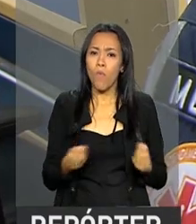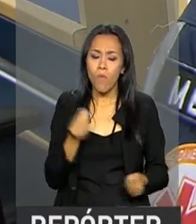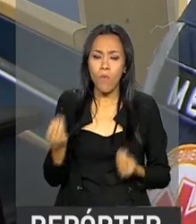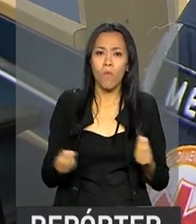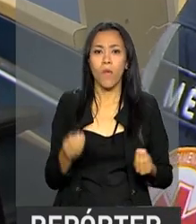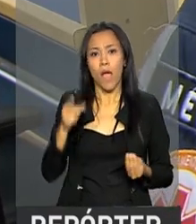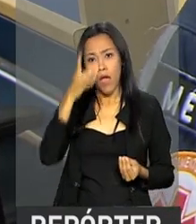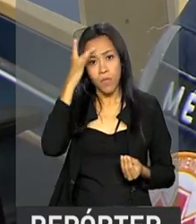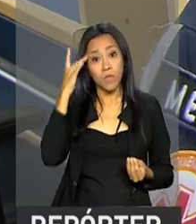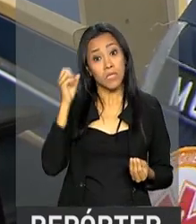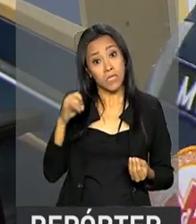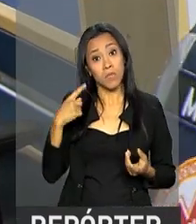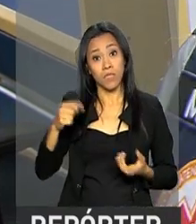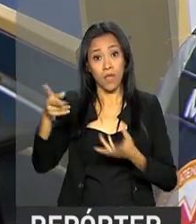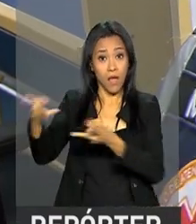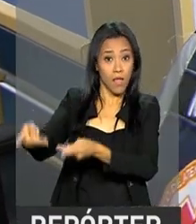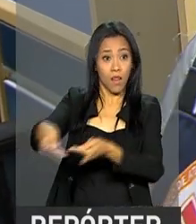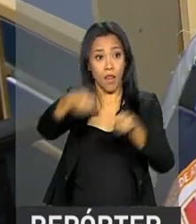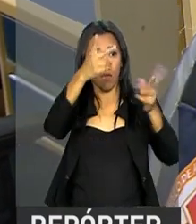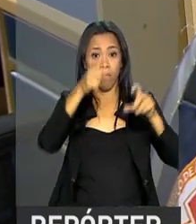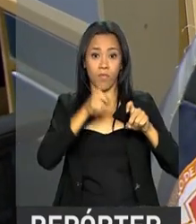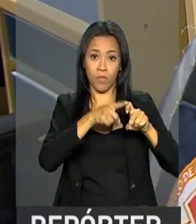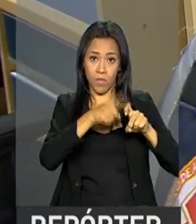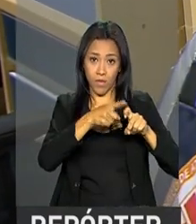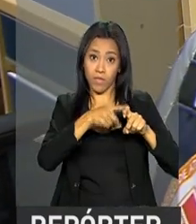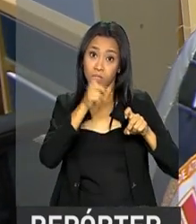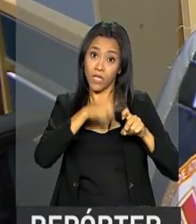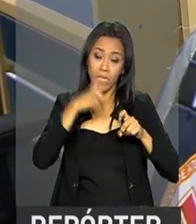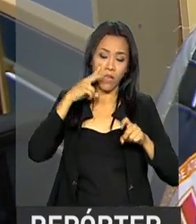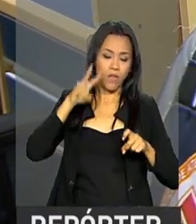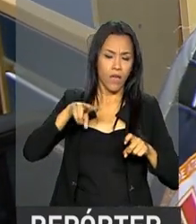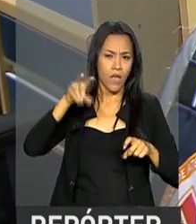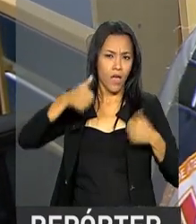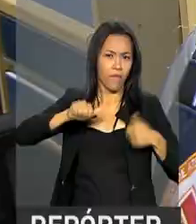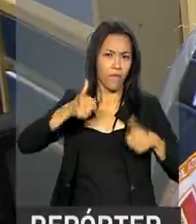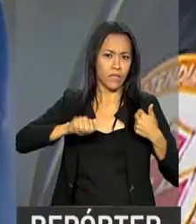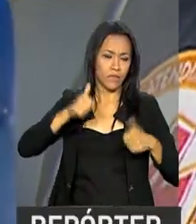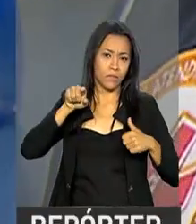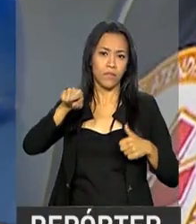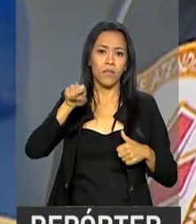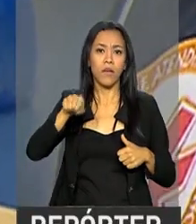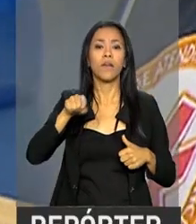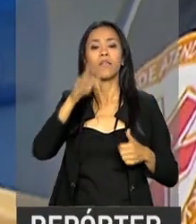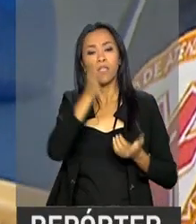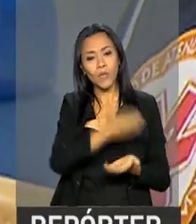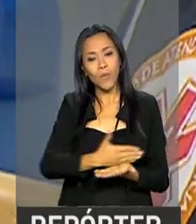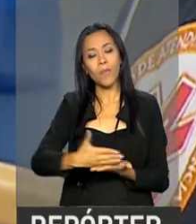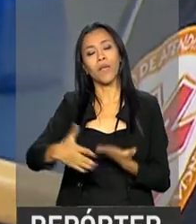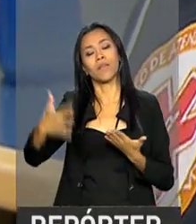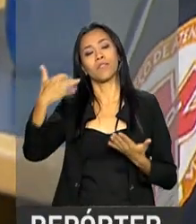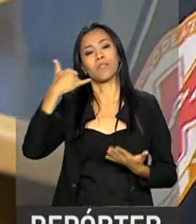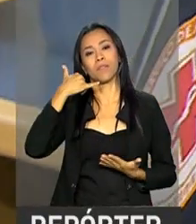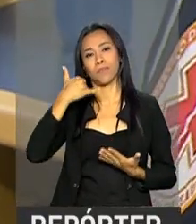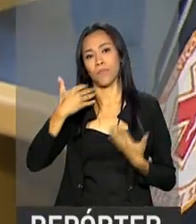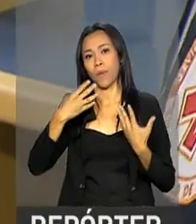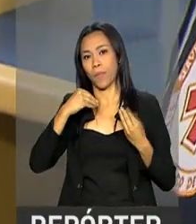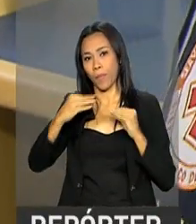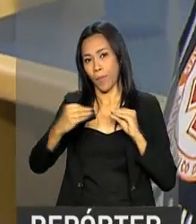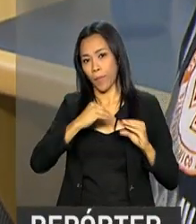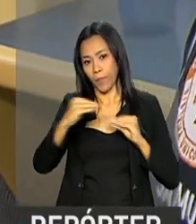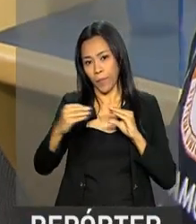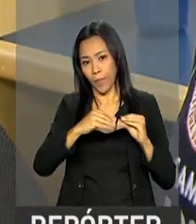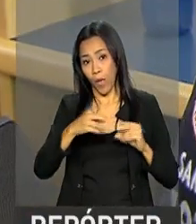paciente é transferido para o médico que avalia a gravidade da situação e inicia o atendimento o médico